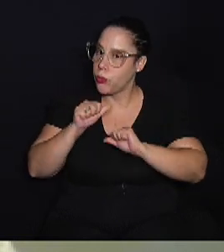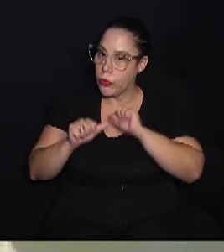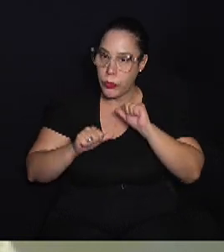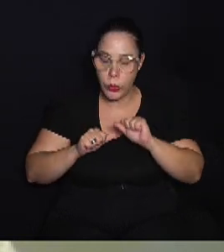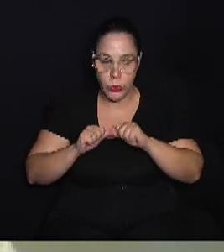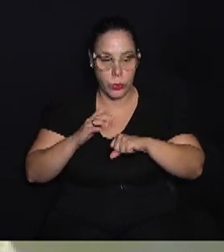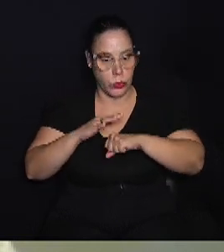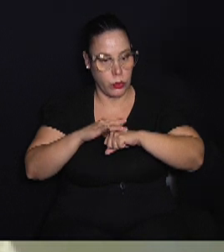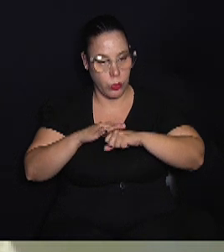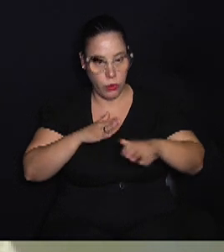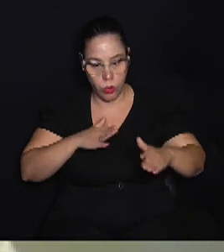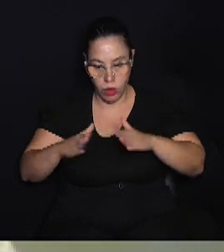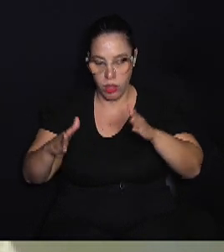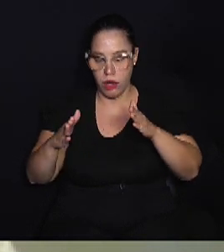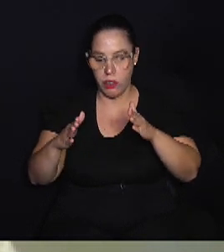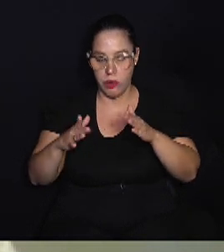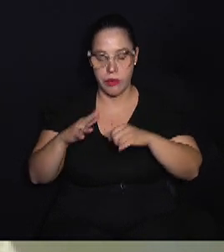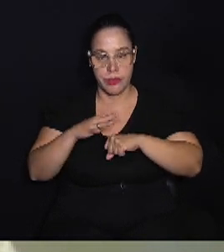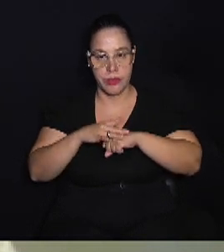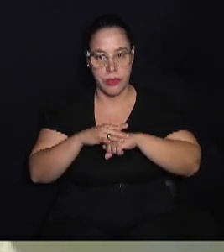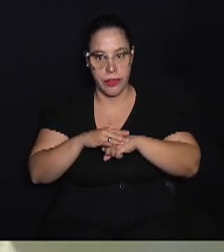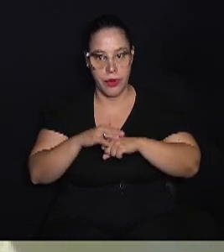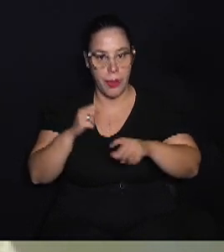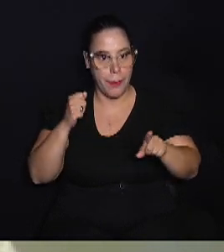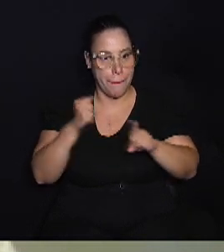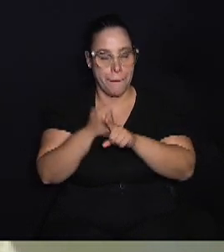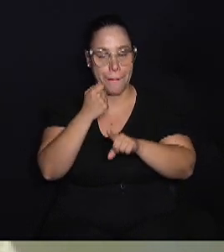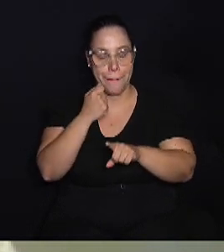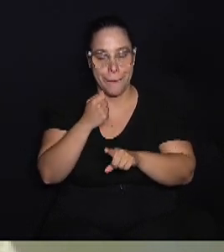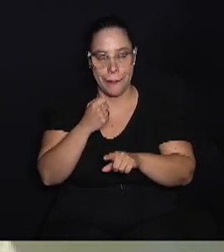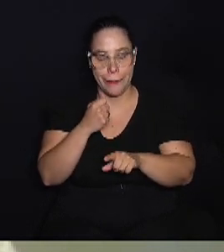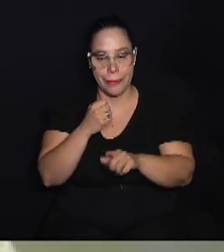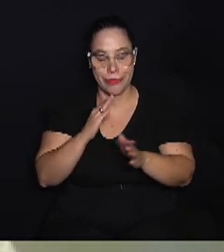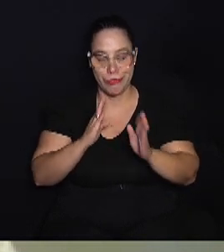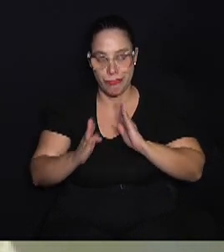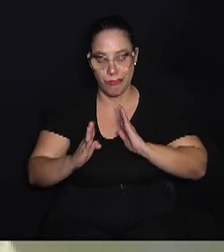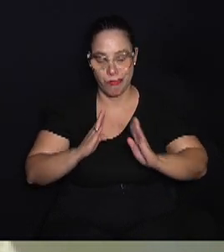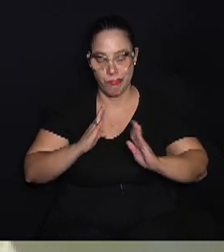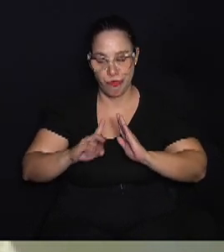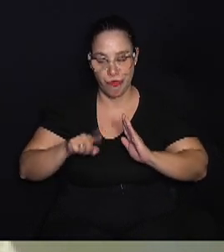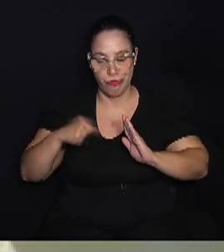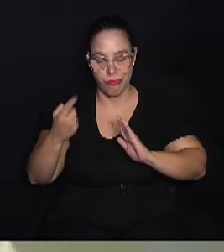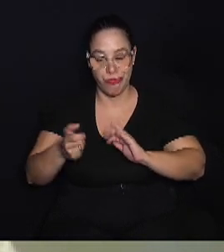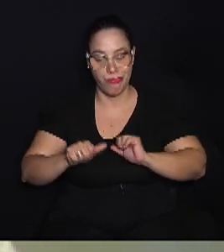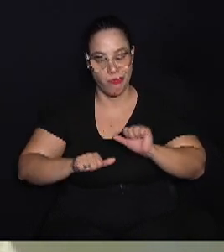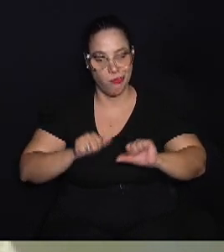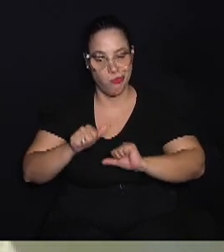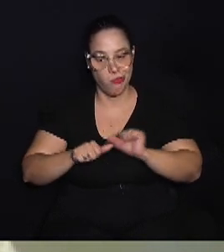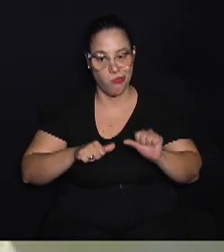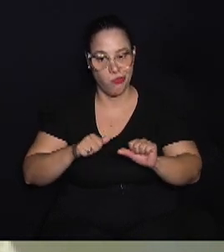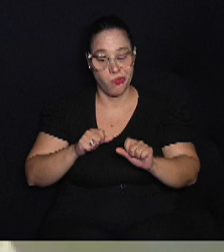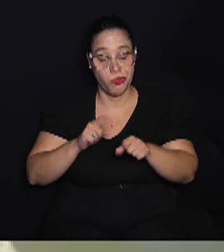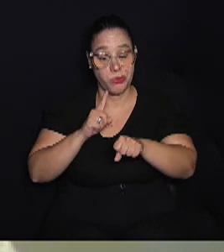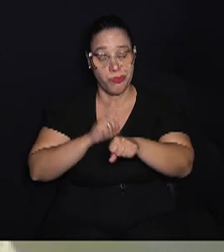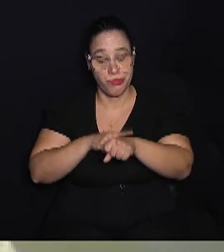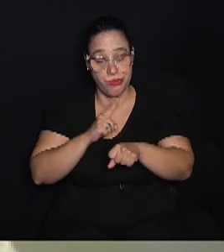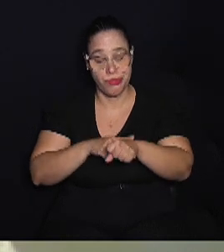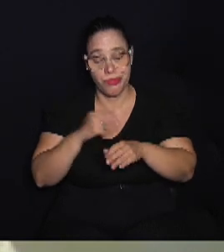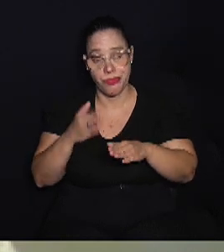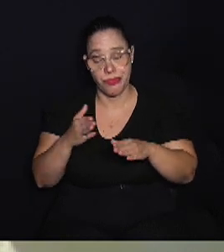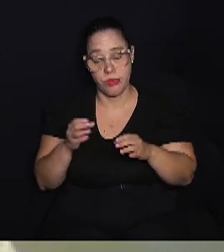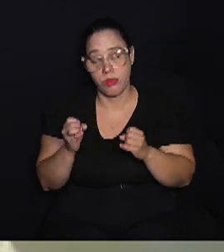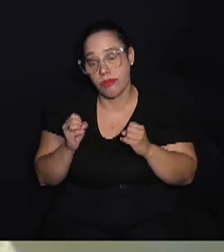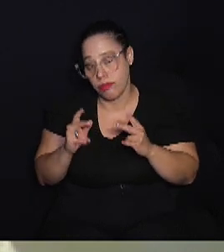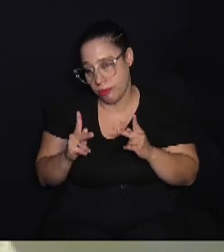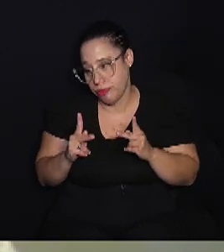doença. A doença ela é em platôs, ela vai ficar um período num platô, depois ela muda, a gente não tem como identificar o tempo, tá?